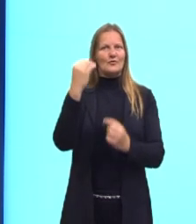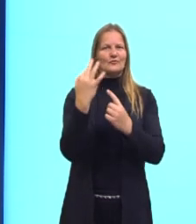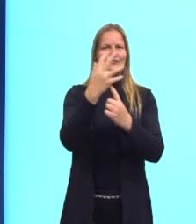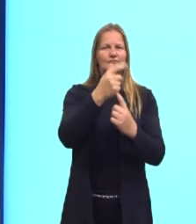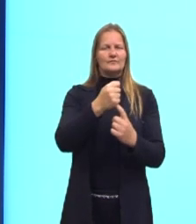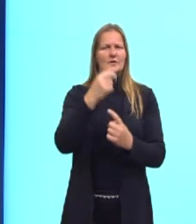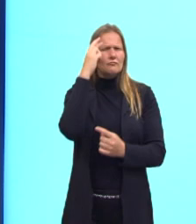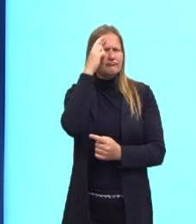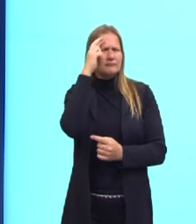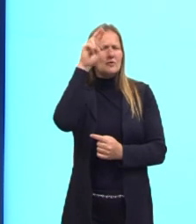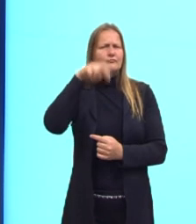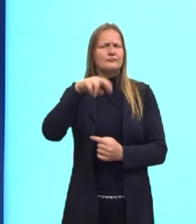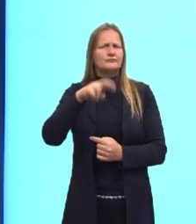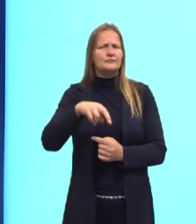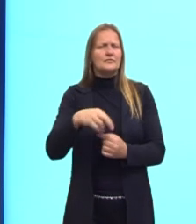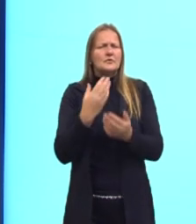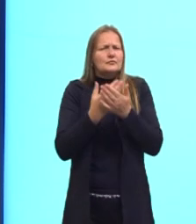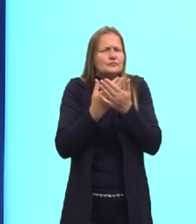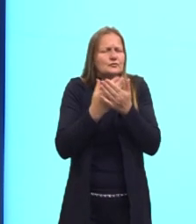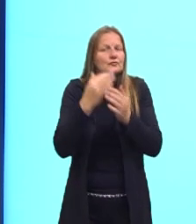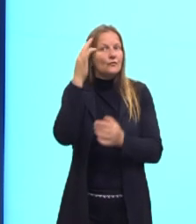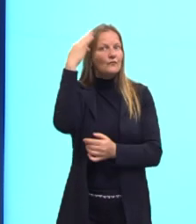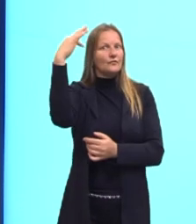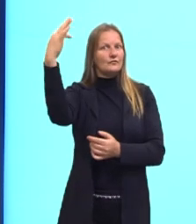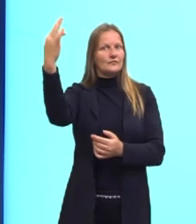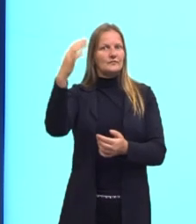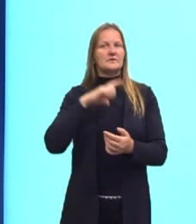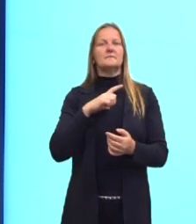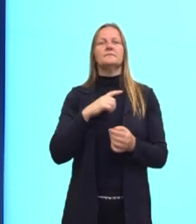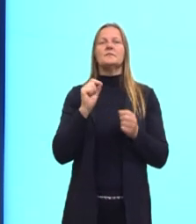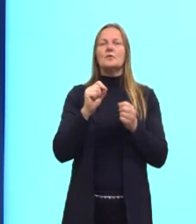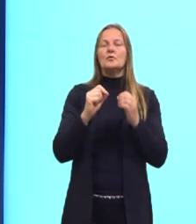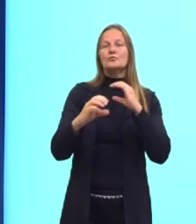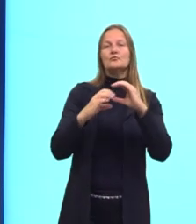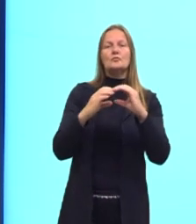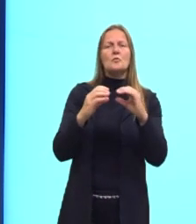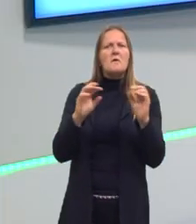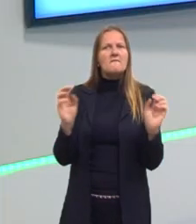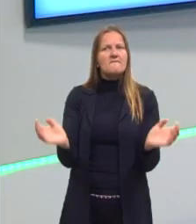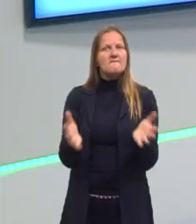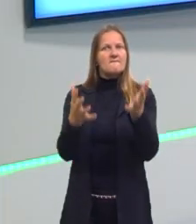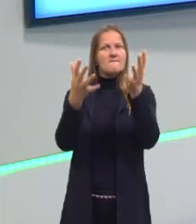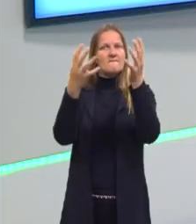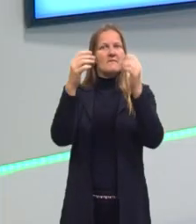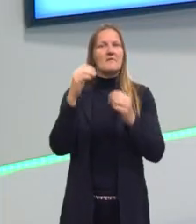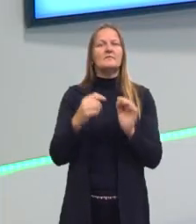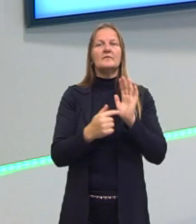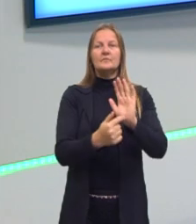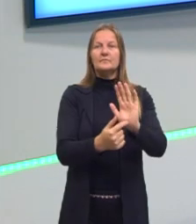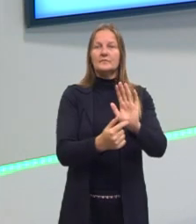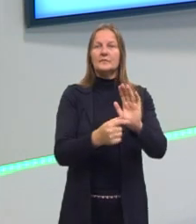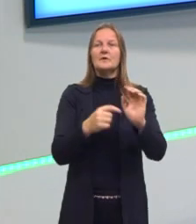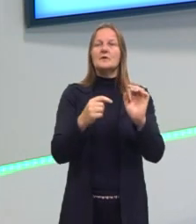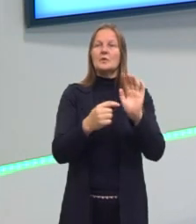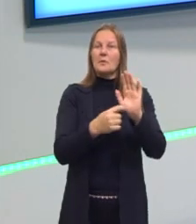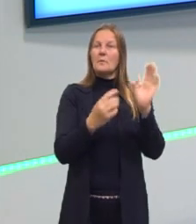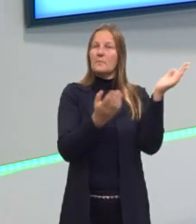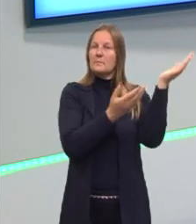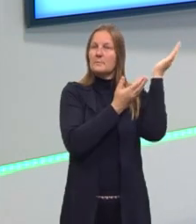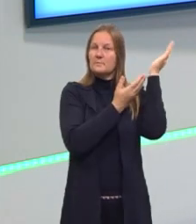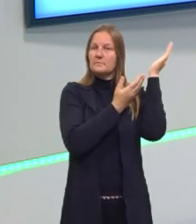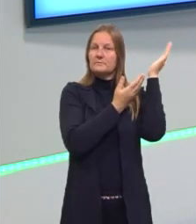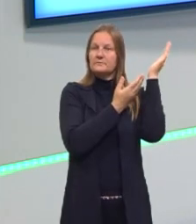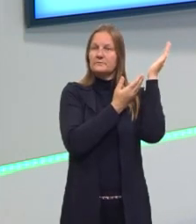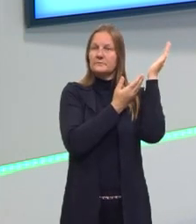a racionalidade o estudo da filosofia nessa da comentarem faz Inclusive a obra que eu trago nesse slide